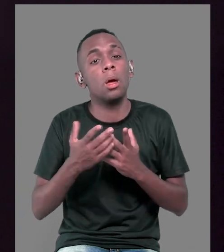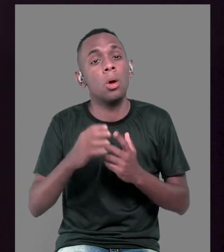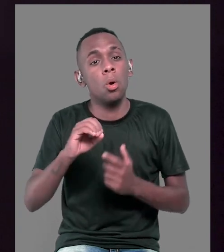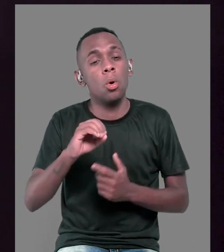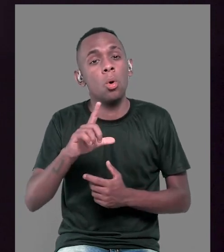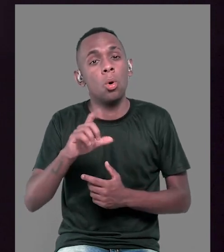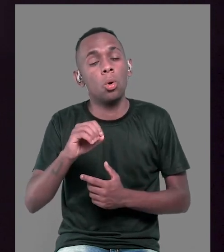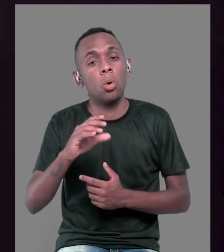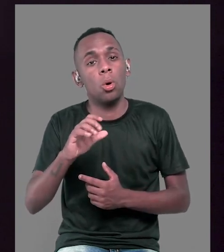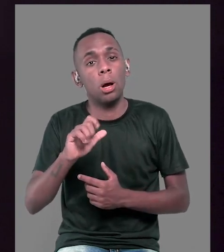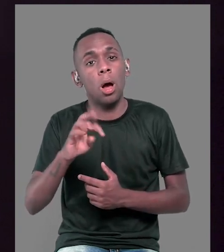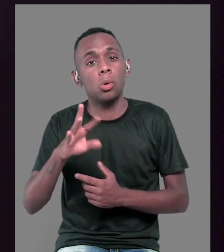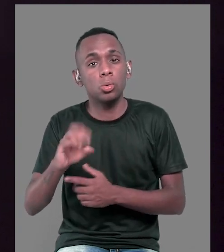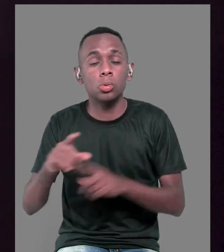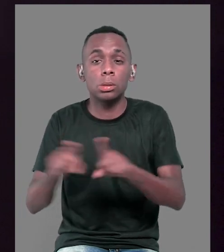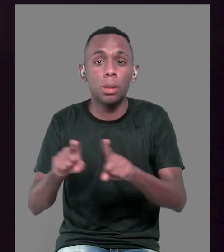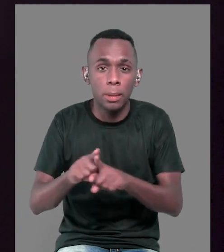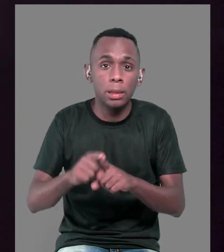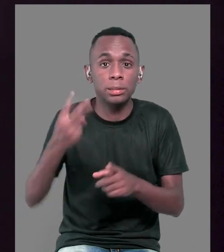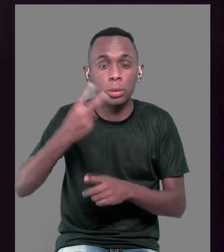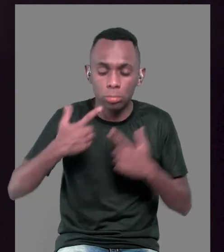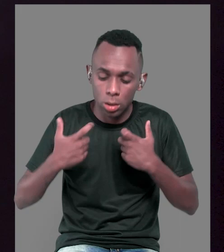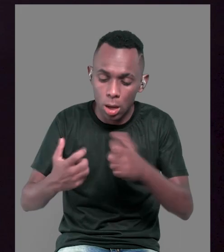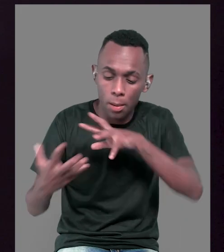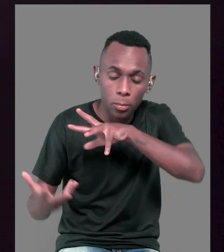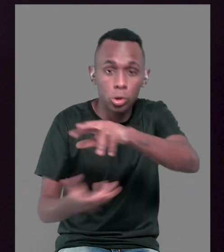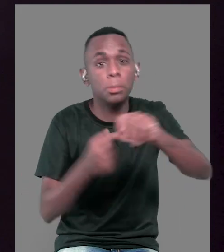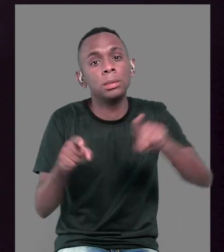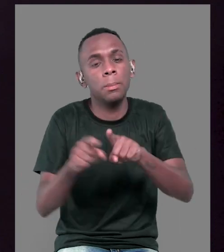a Segunda Guerra Mundial, foi a bomba